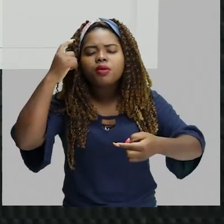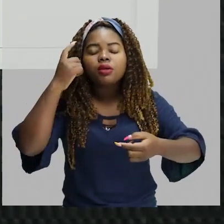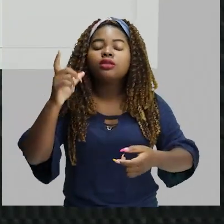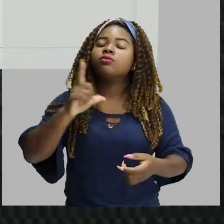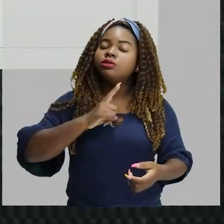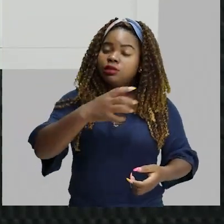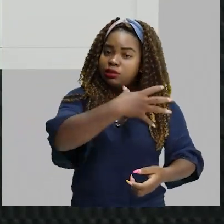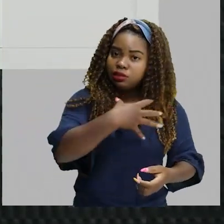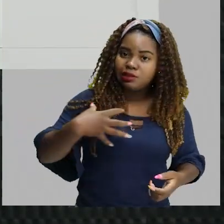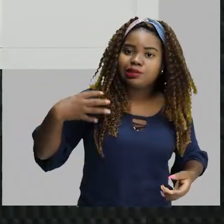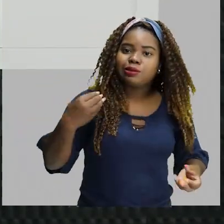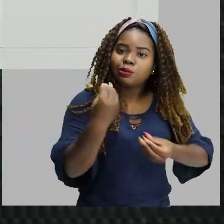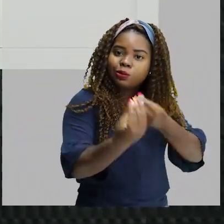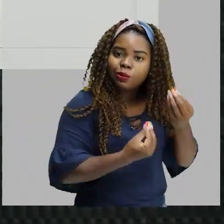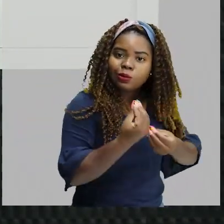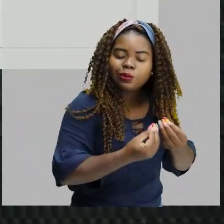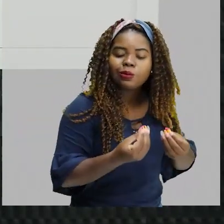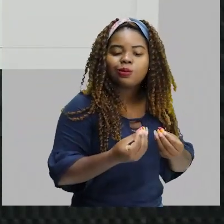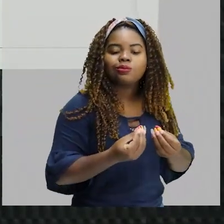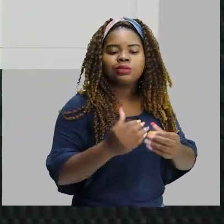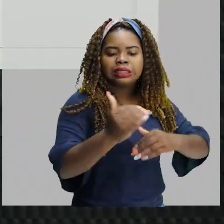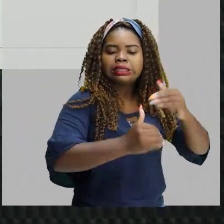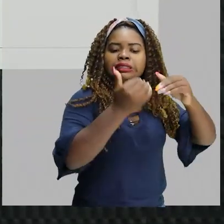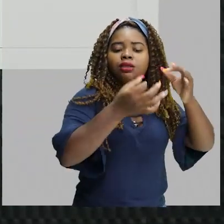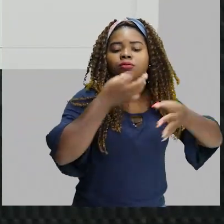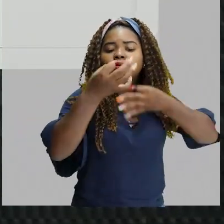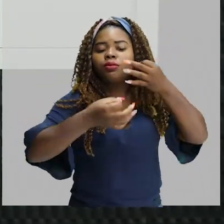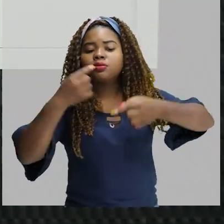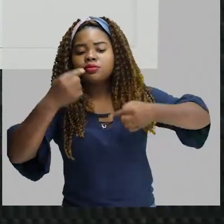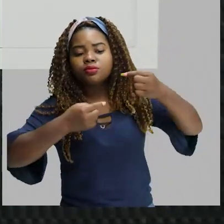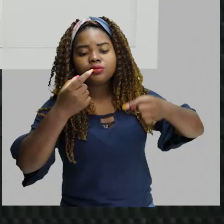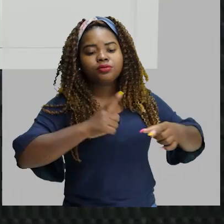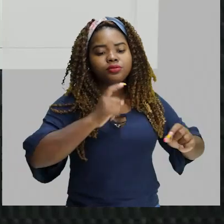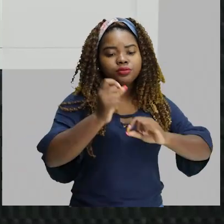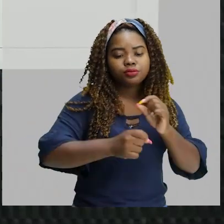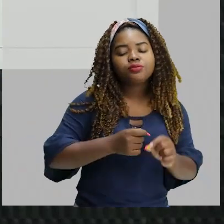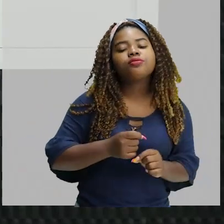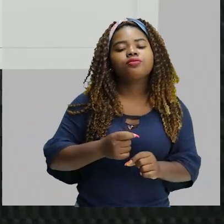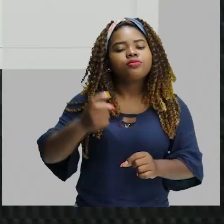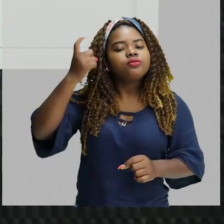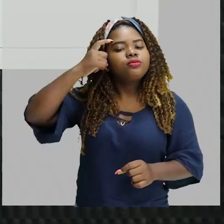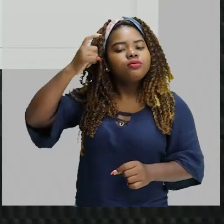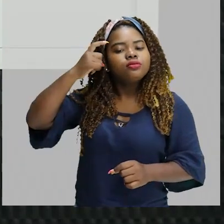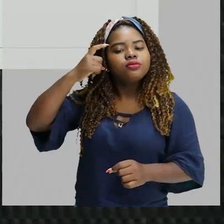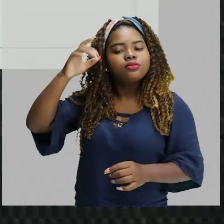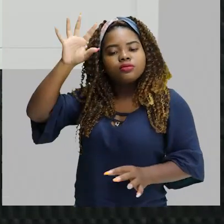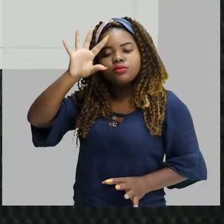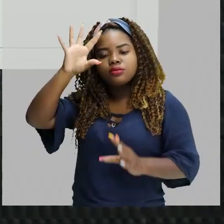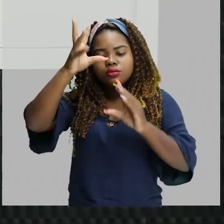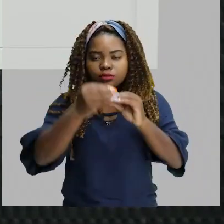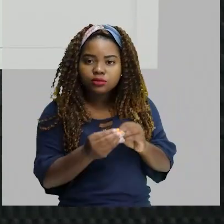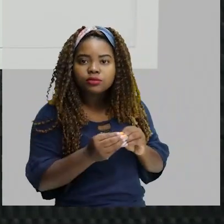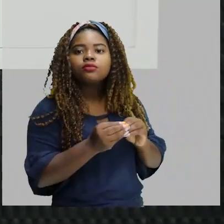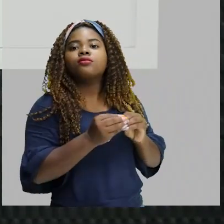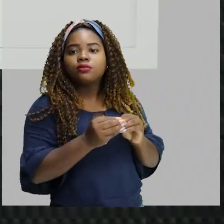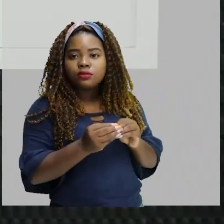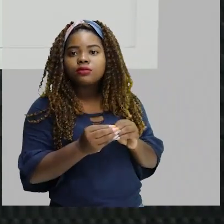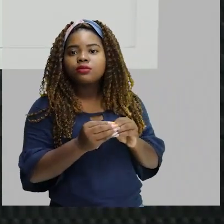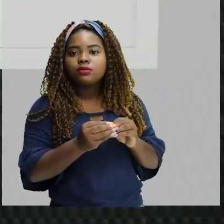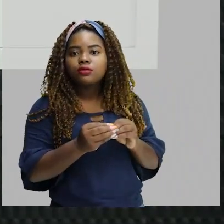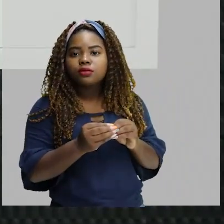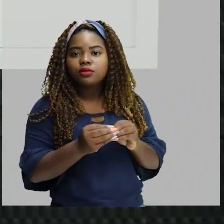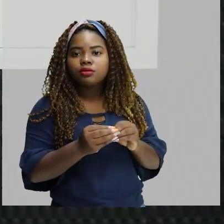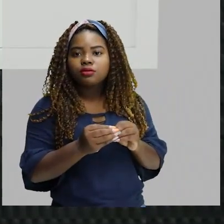criar argumentos pautados em premissas e conclusões geradas a partir destas